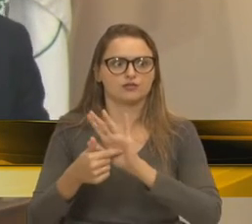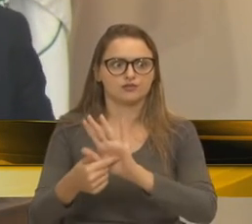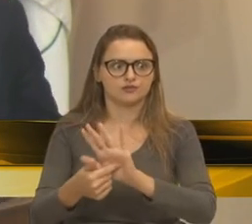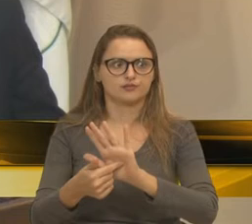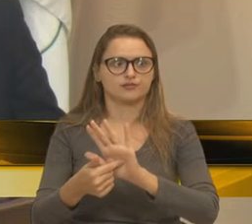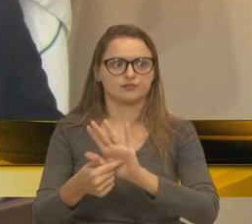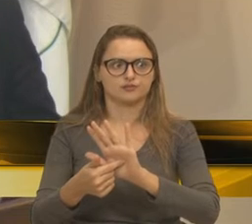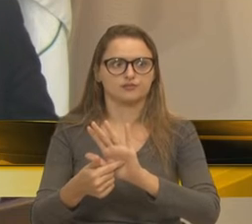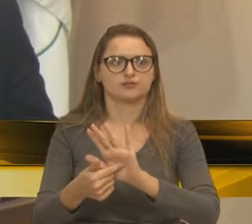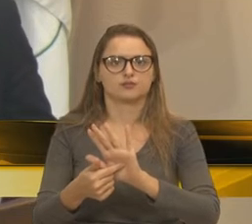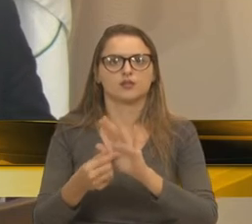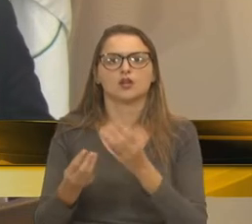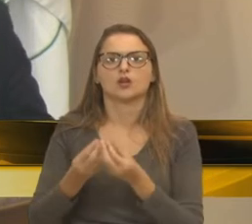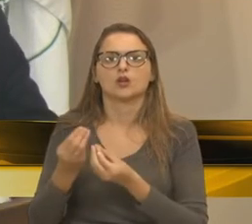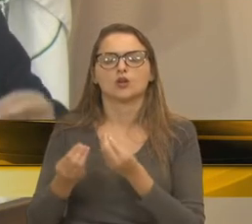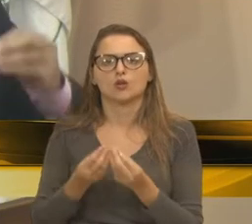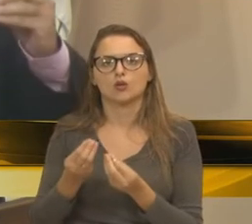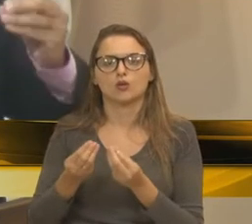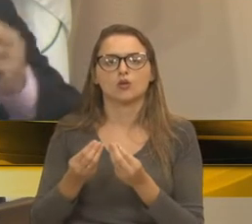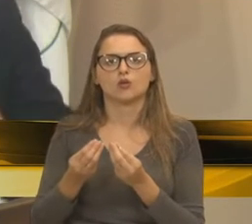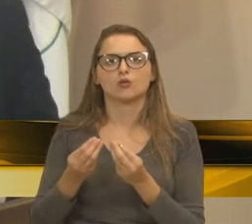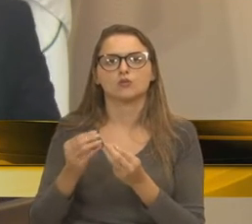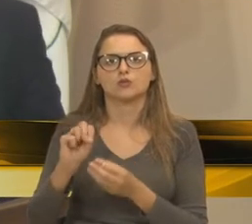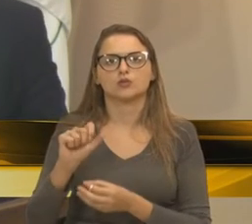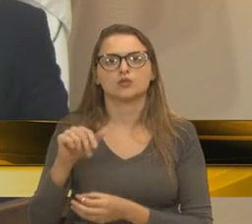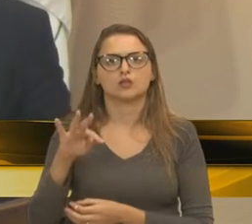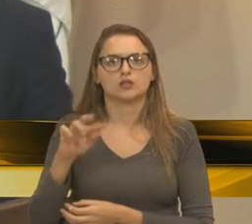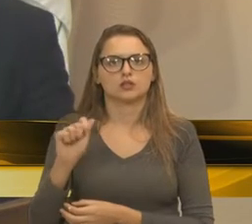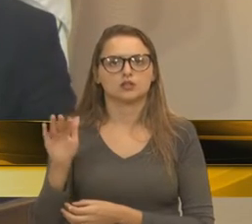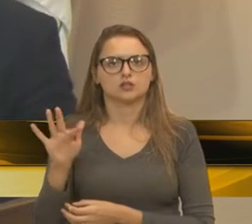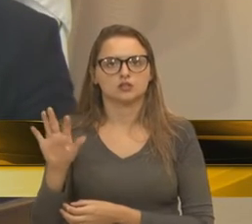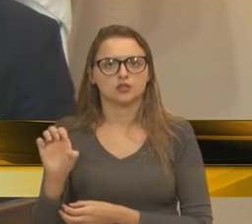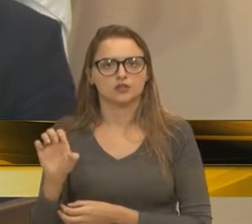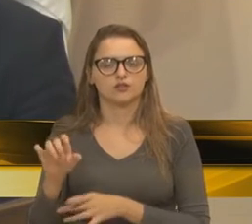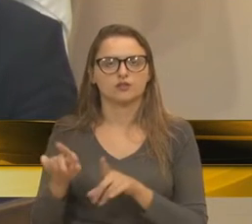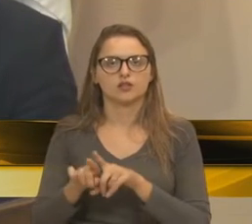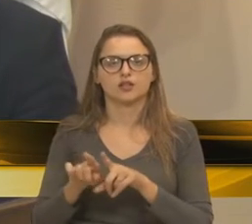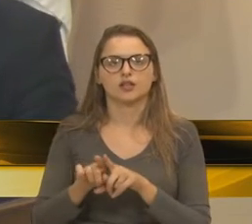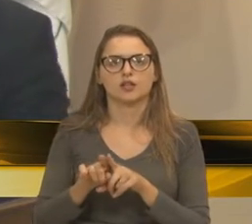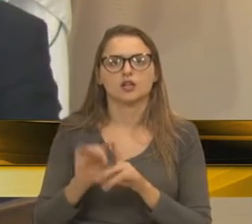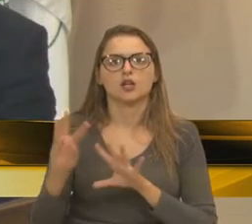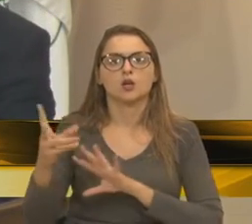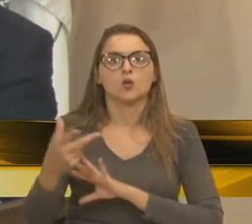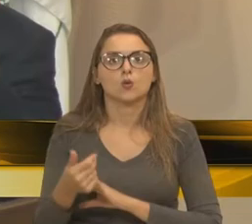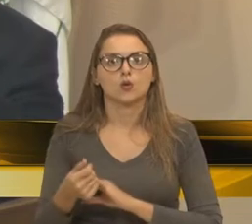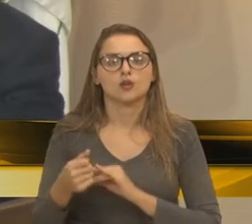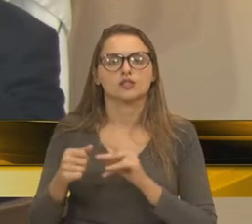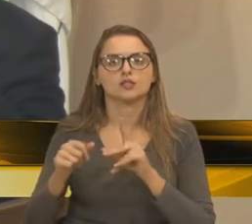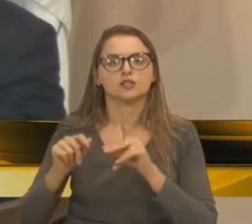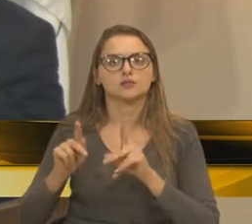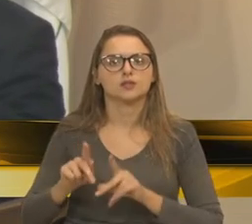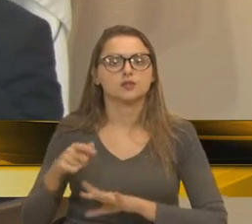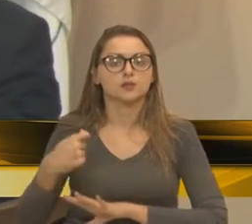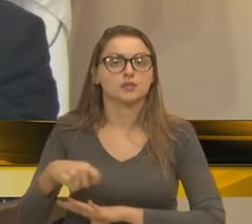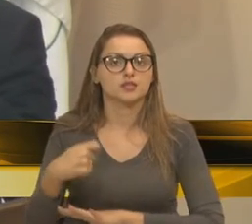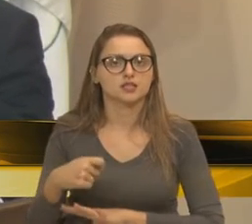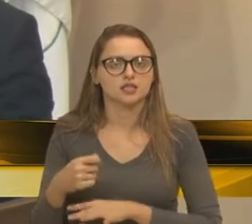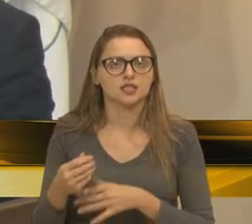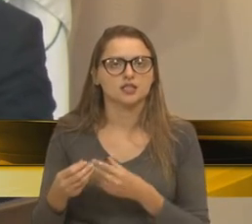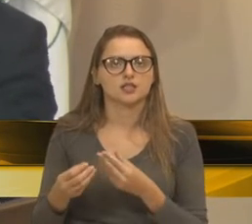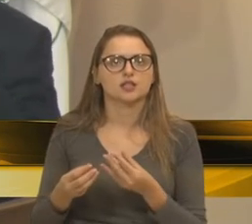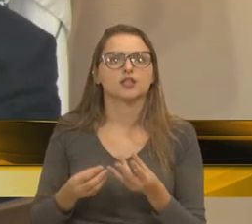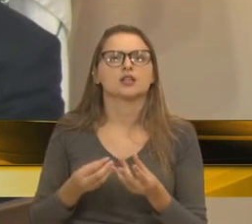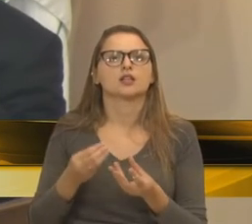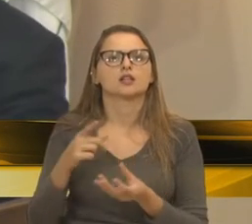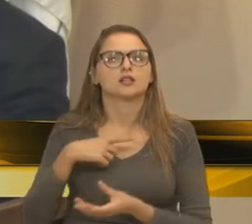é que ela sai do Santa Fé para ir até o mecatrônica da universidade? Quantos ônibus ela vai precisar? Quem é que atinge esse público?